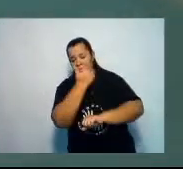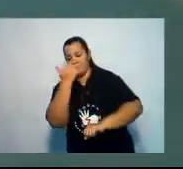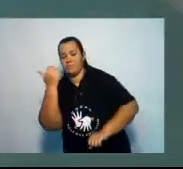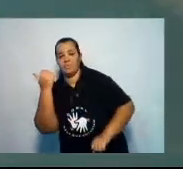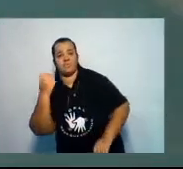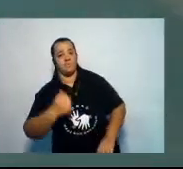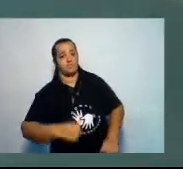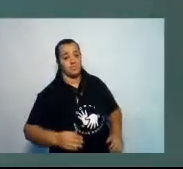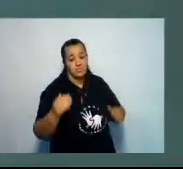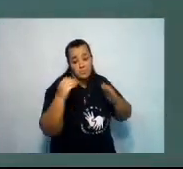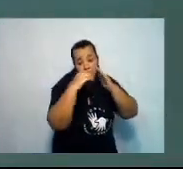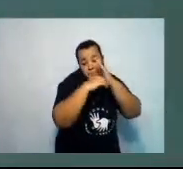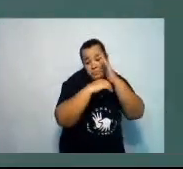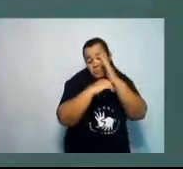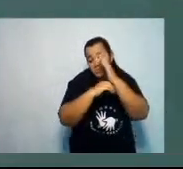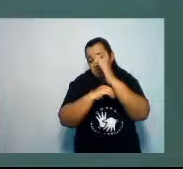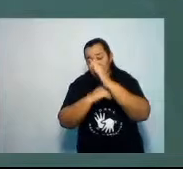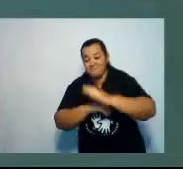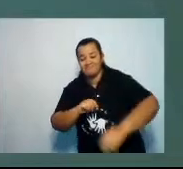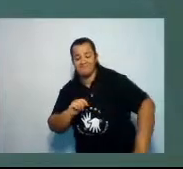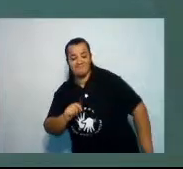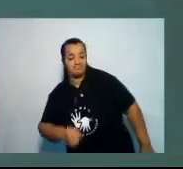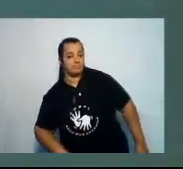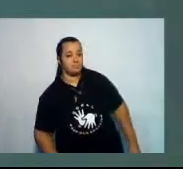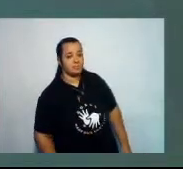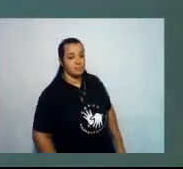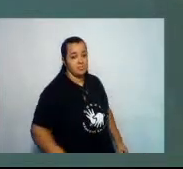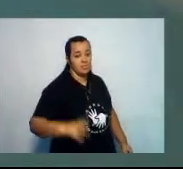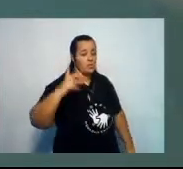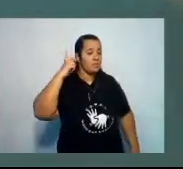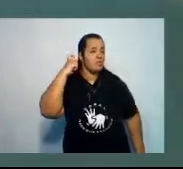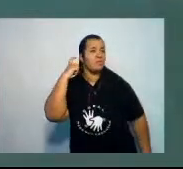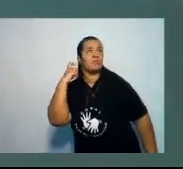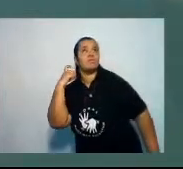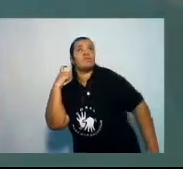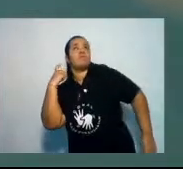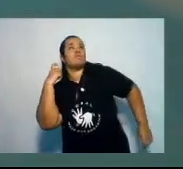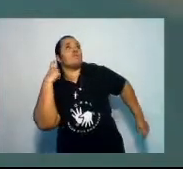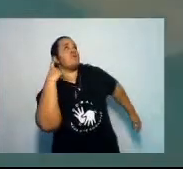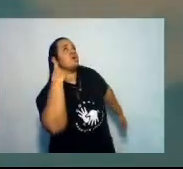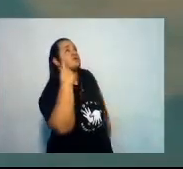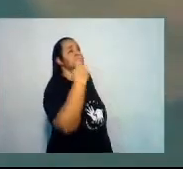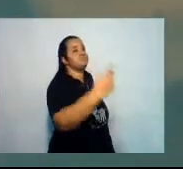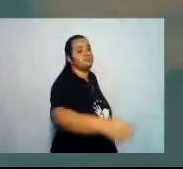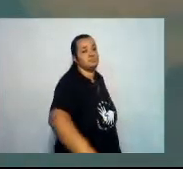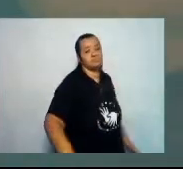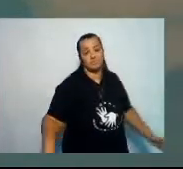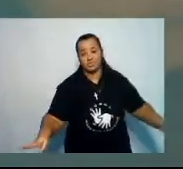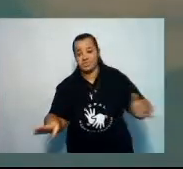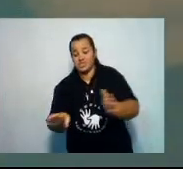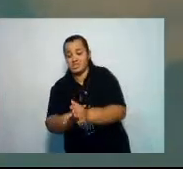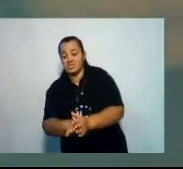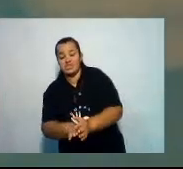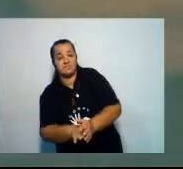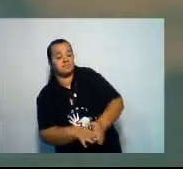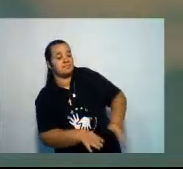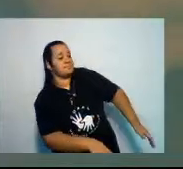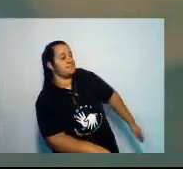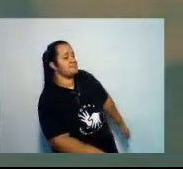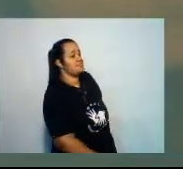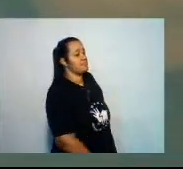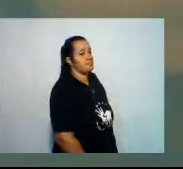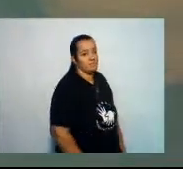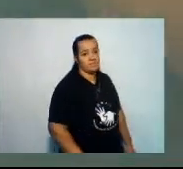Botei a melhor roupa pra esconder os meus defeitos. Exagerei no perfume pra te impressionar. Cheguei mais cedo pra